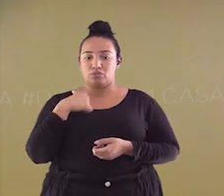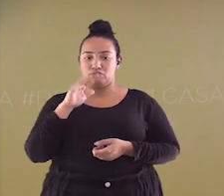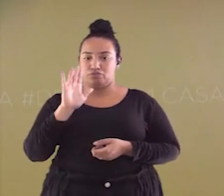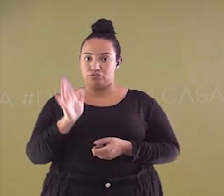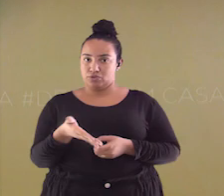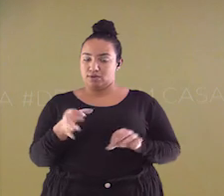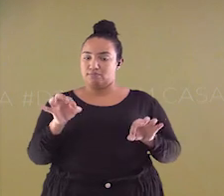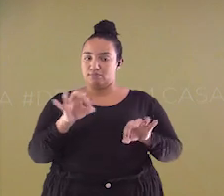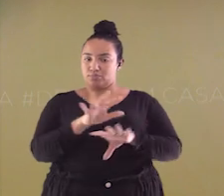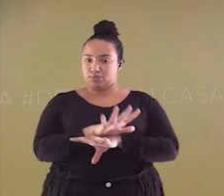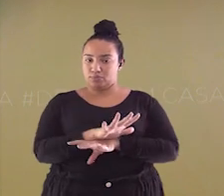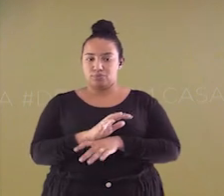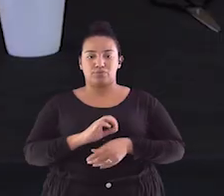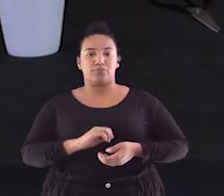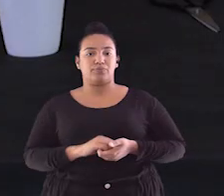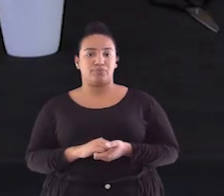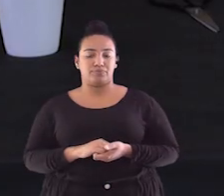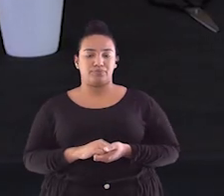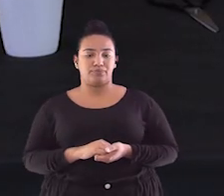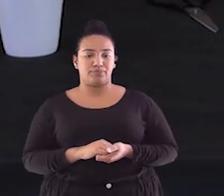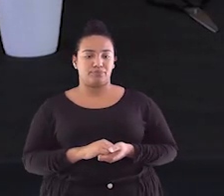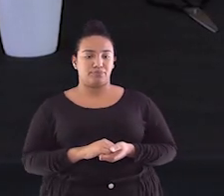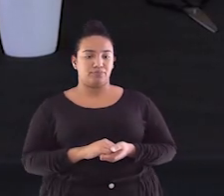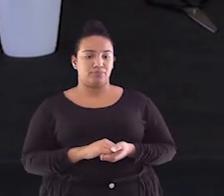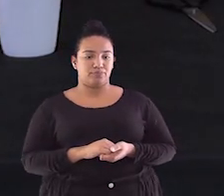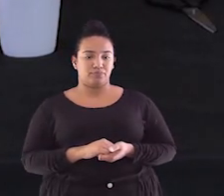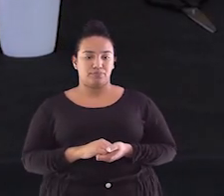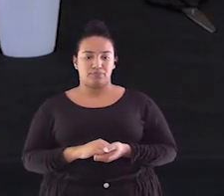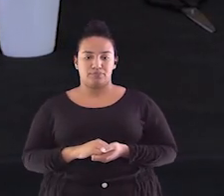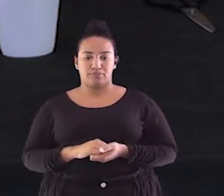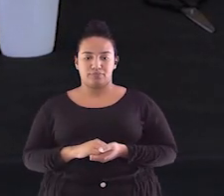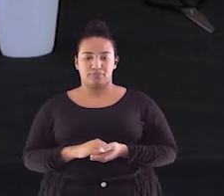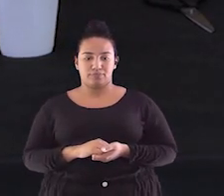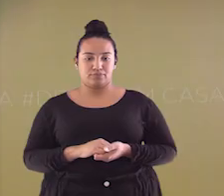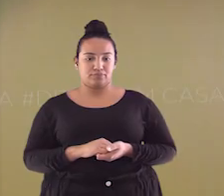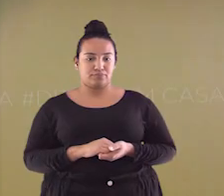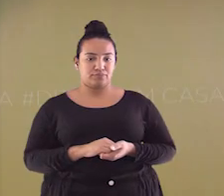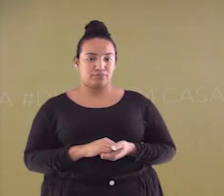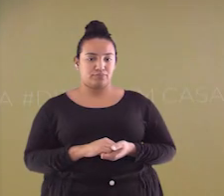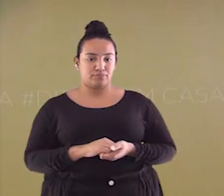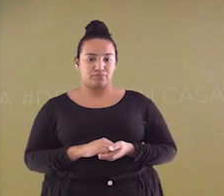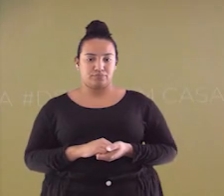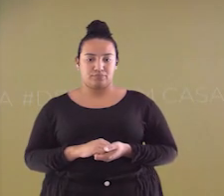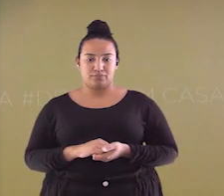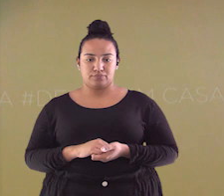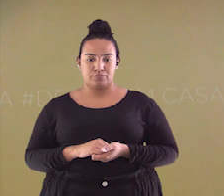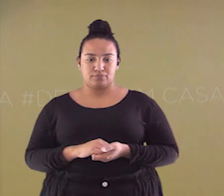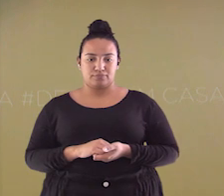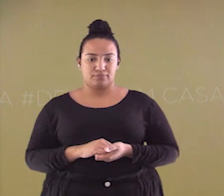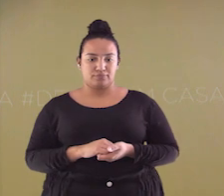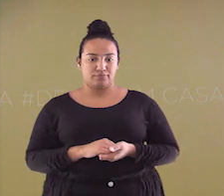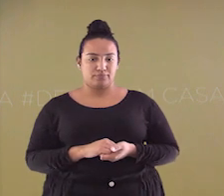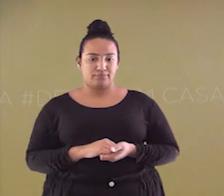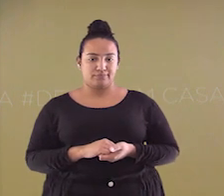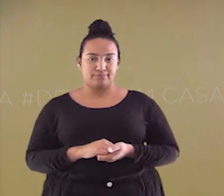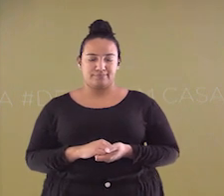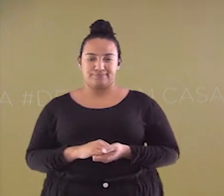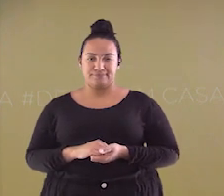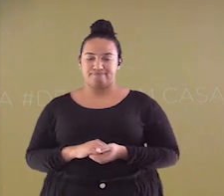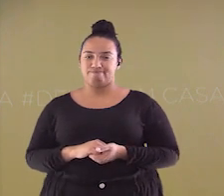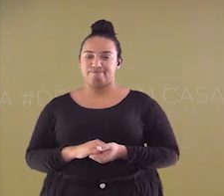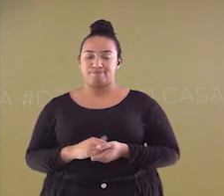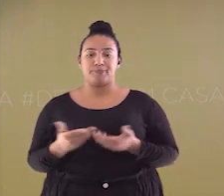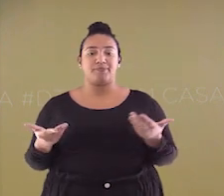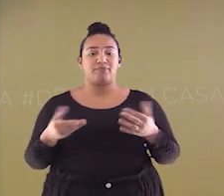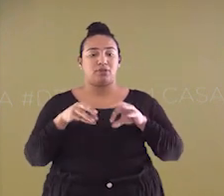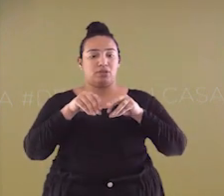para vocês. Então, eu coloquei o algodão, vou colocar aqui, tá bom? Ó, bem legal, né? E